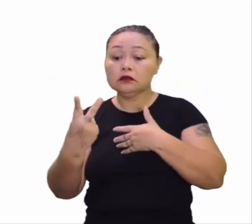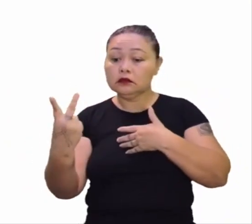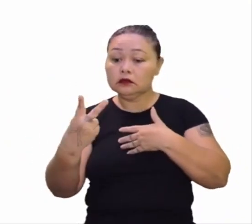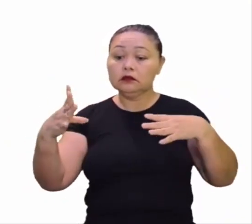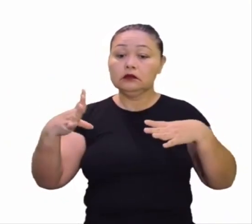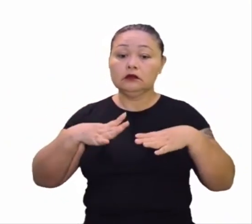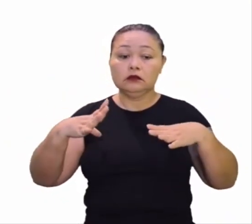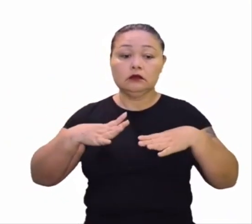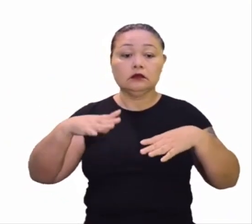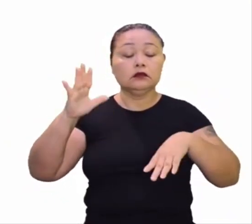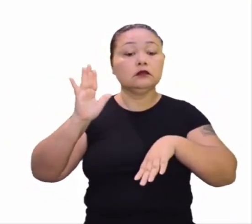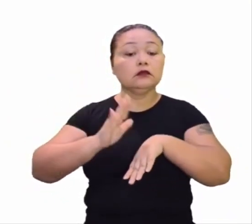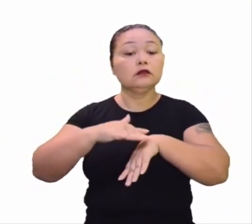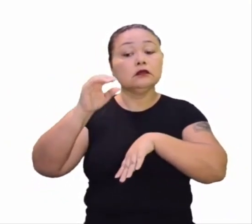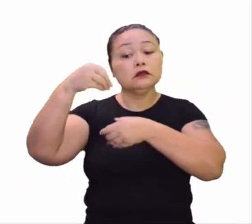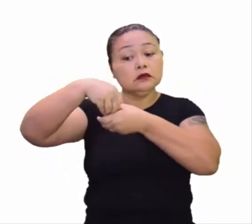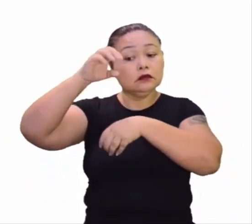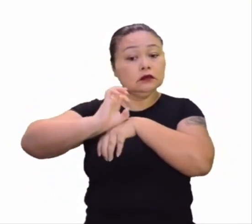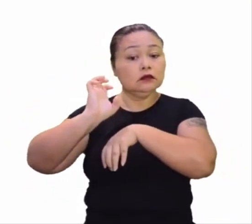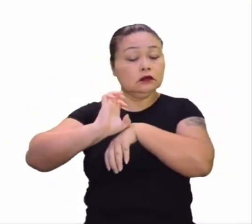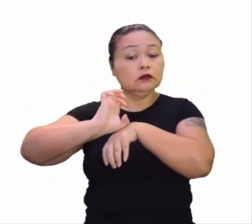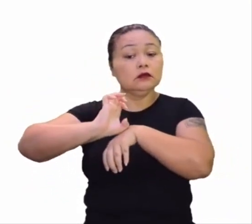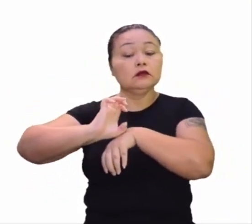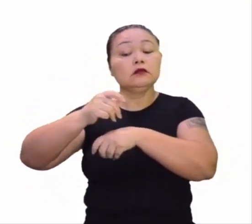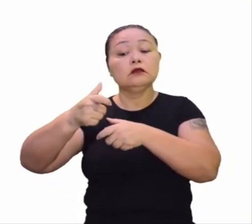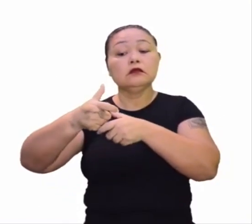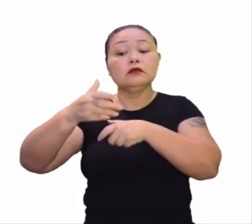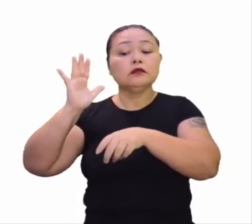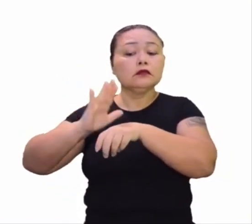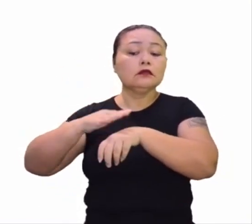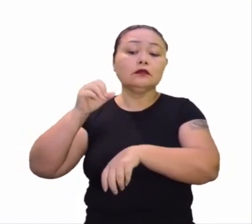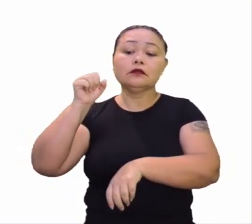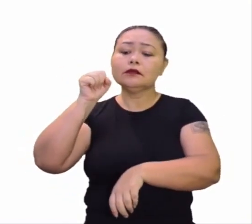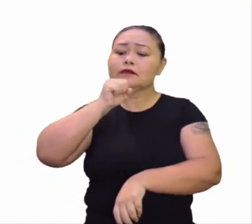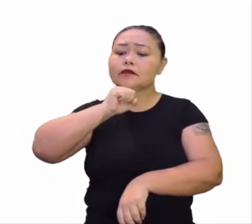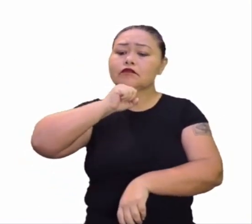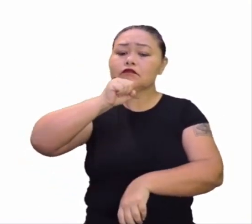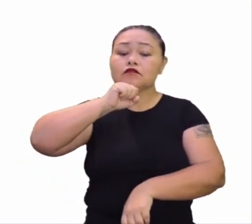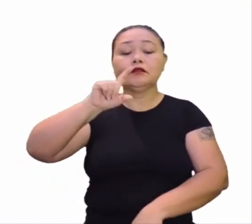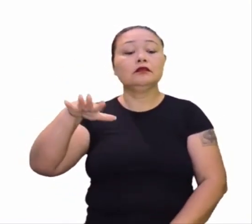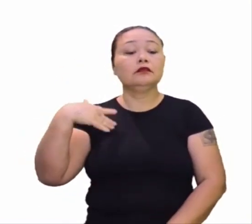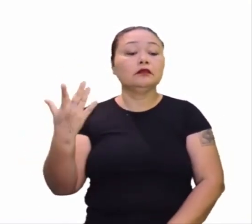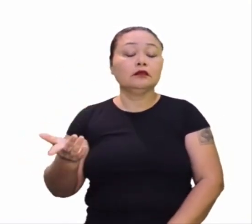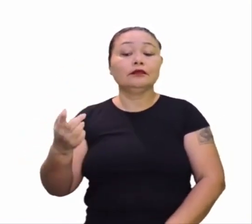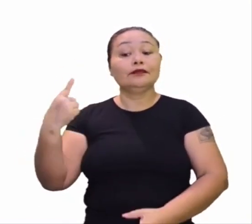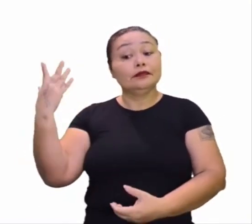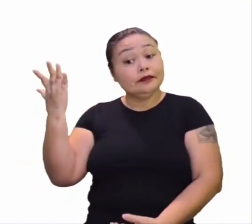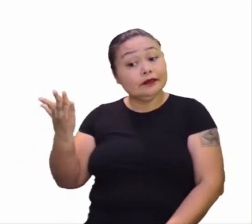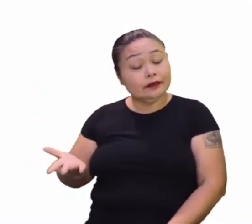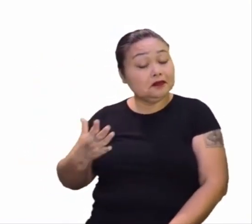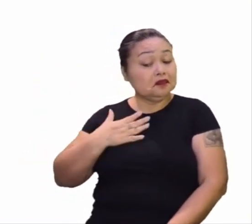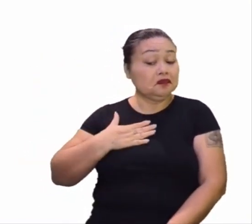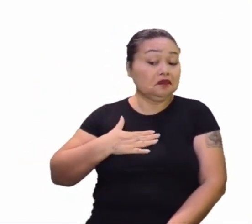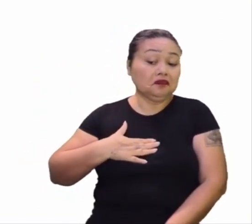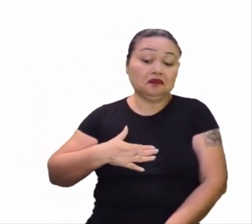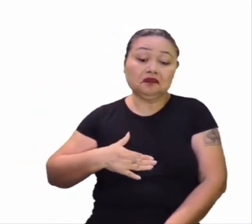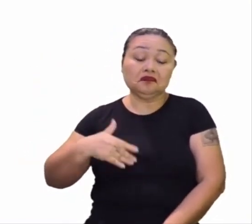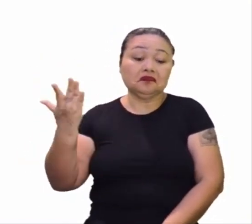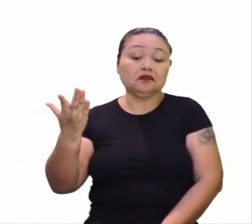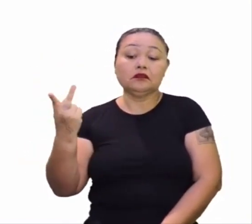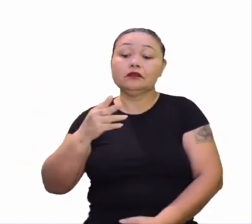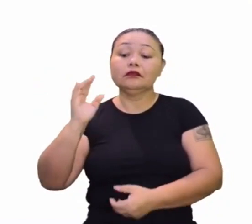sentido, as duas cidades que se destacam no estado por serem as mais antigas são... Mamão com açúcar. Tranquilo demais.